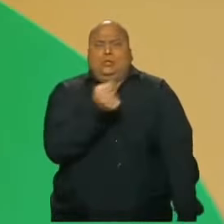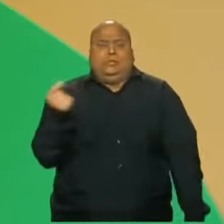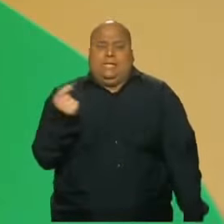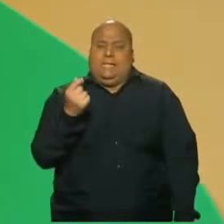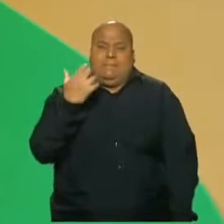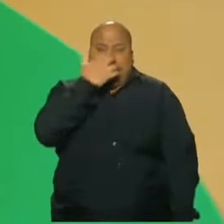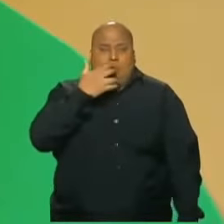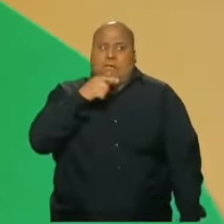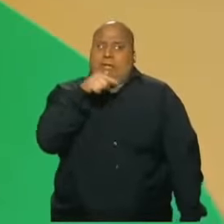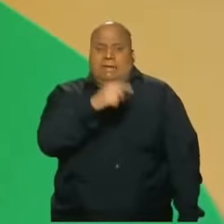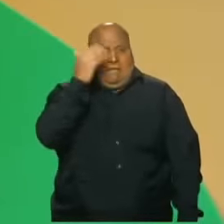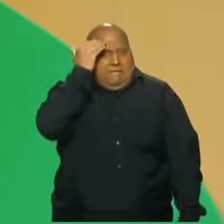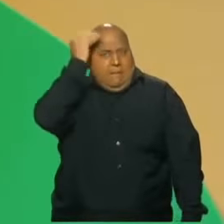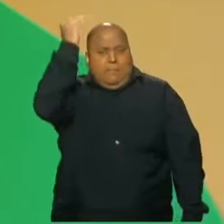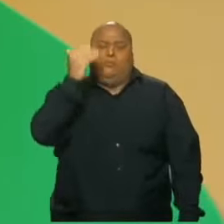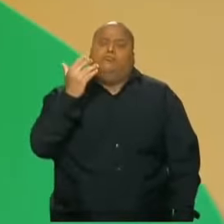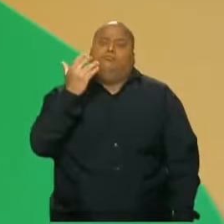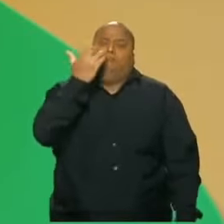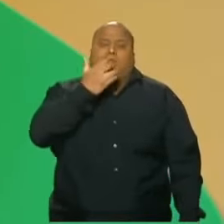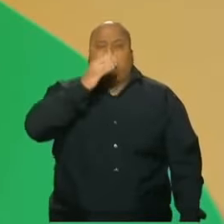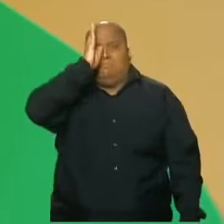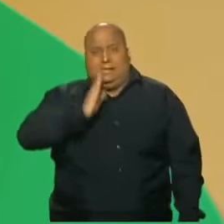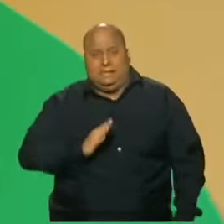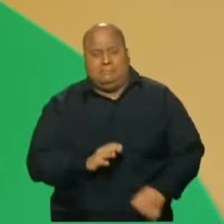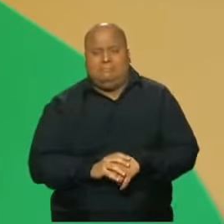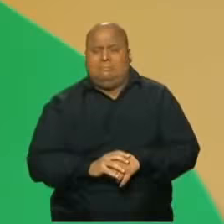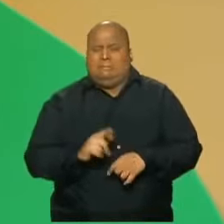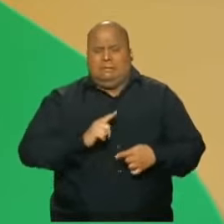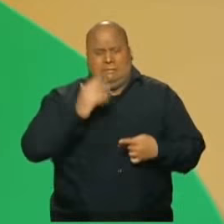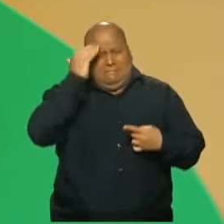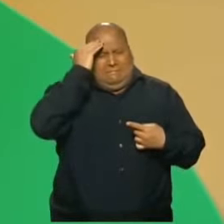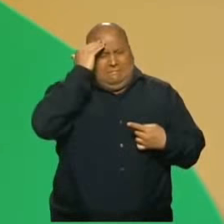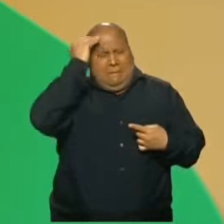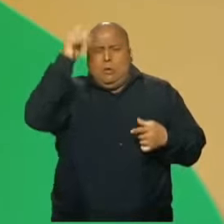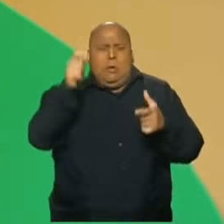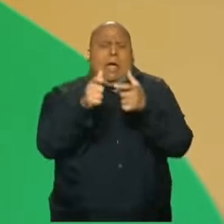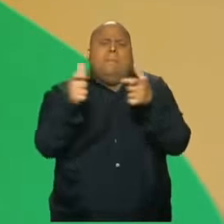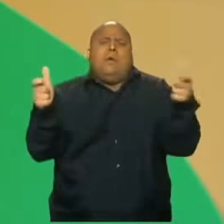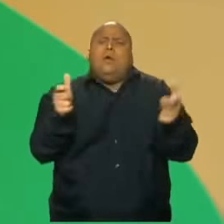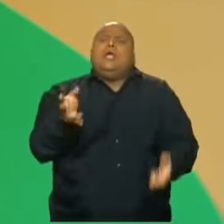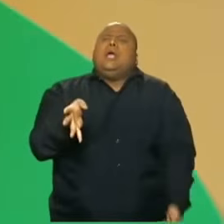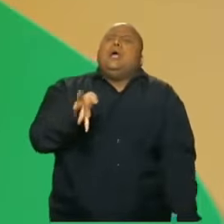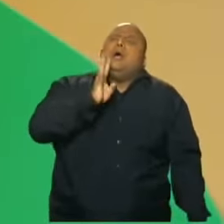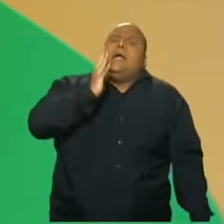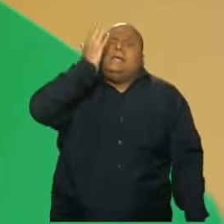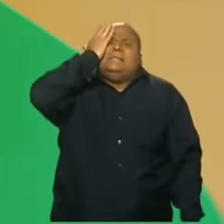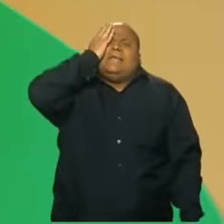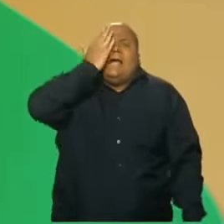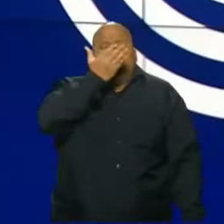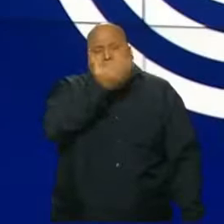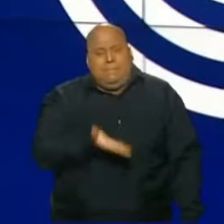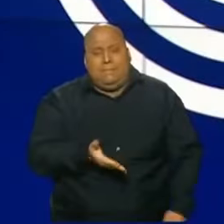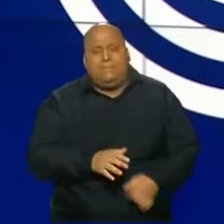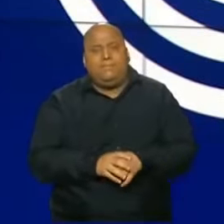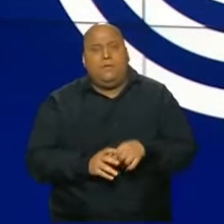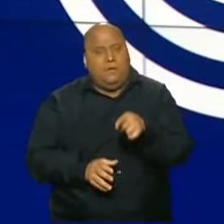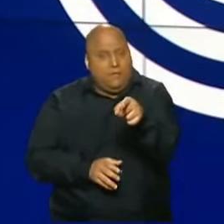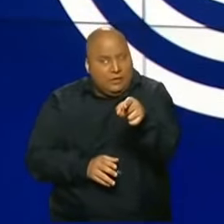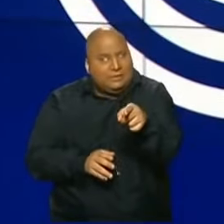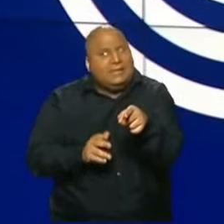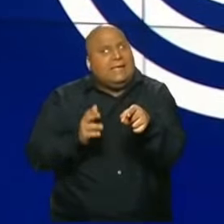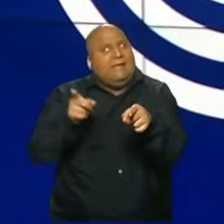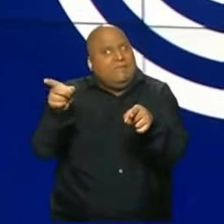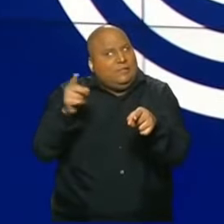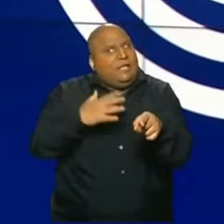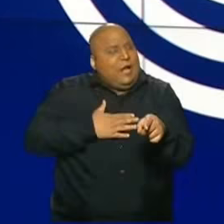nome gravado na história da música brasileira com sucessos que o Brasil inteiro sabe cantar. Você tem todas no repertório